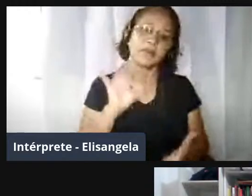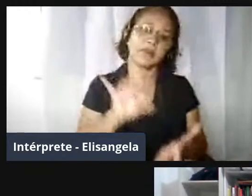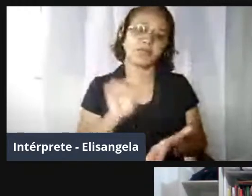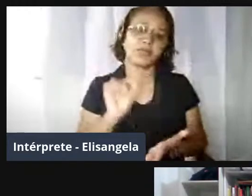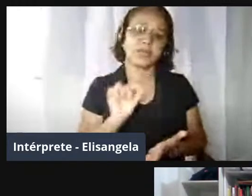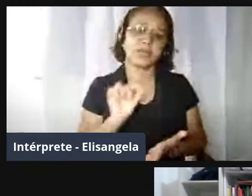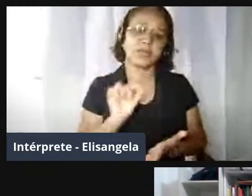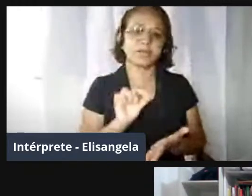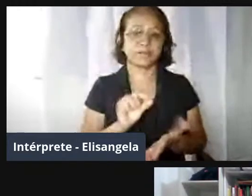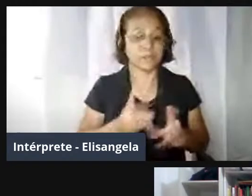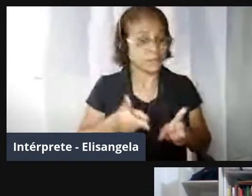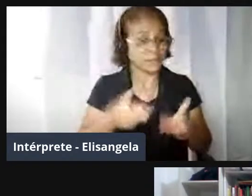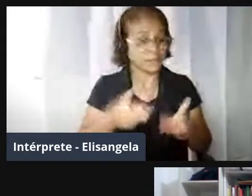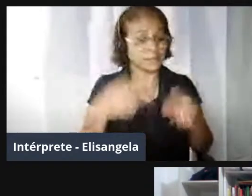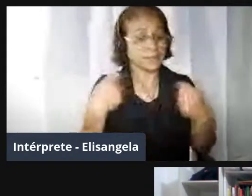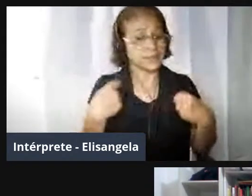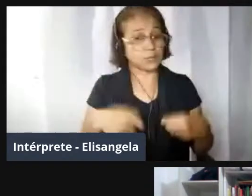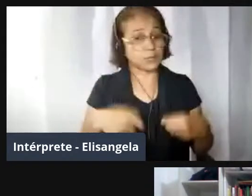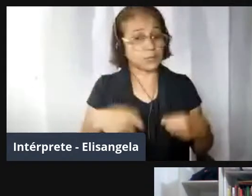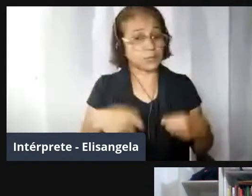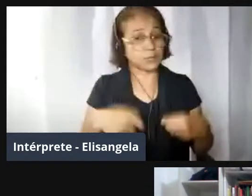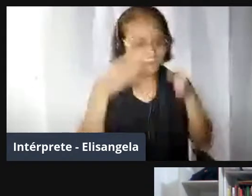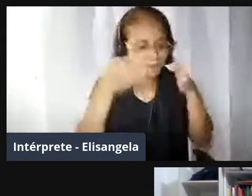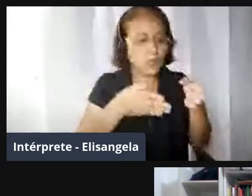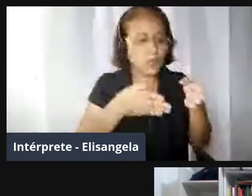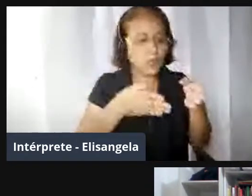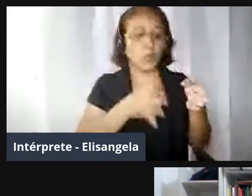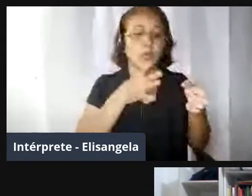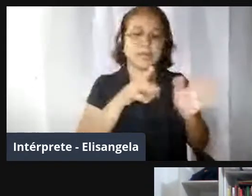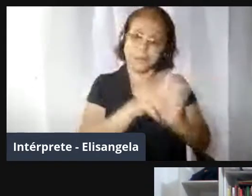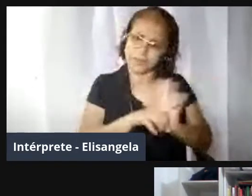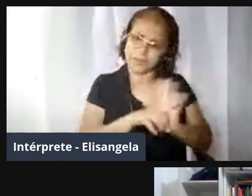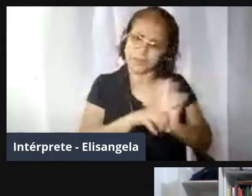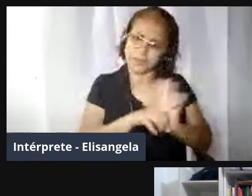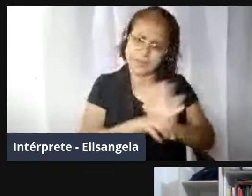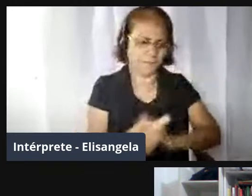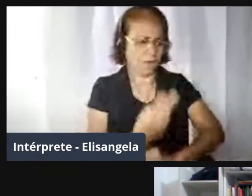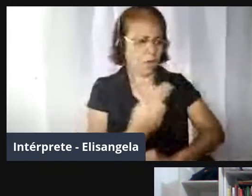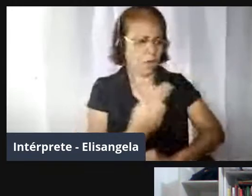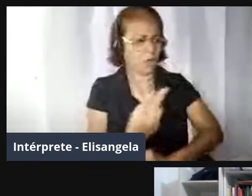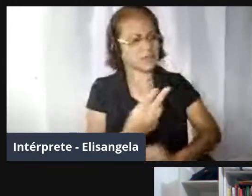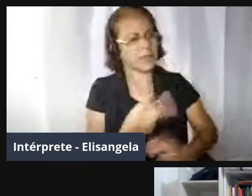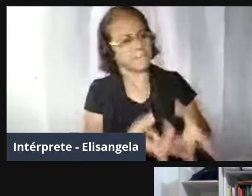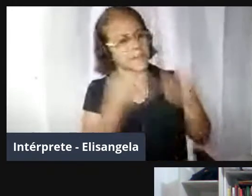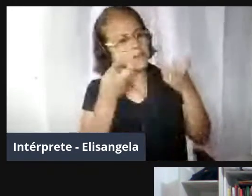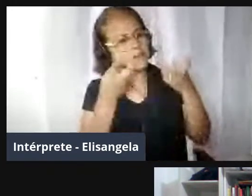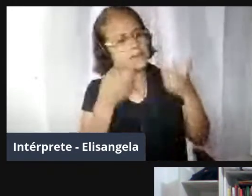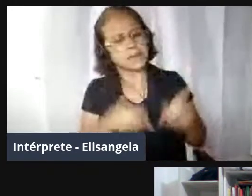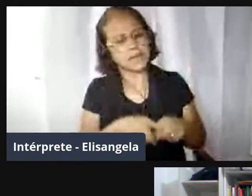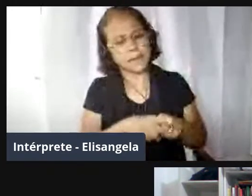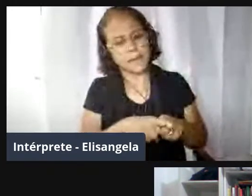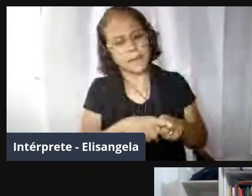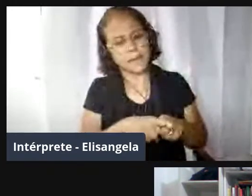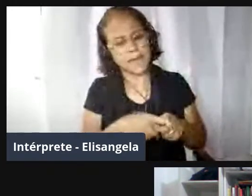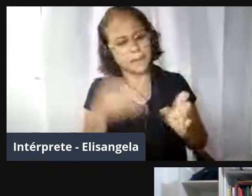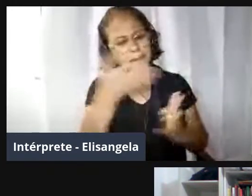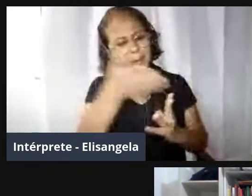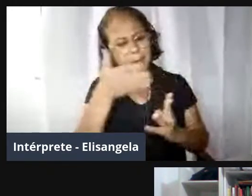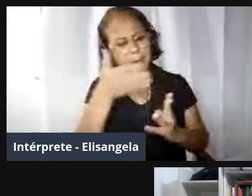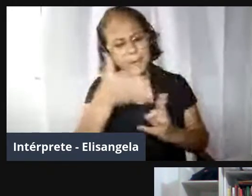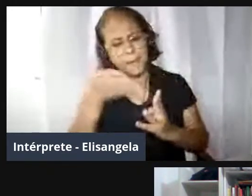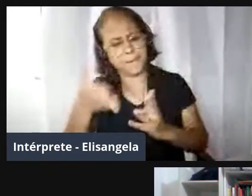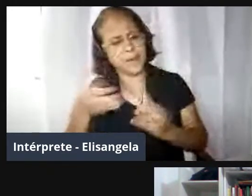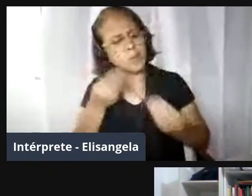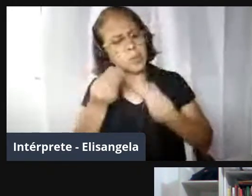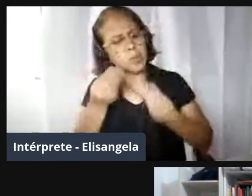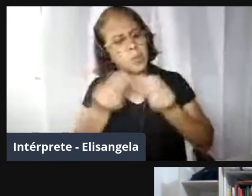mais em conhecer essas histórias, inclusive para valorizar e perceber alguns dos descaminhos que nos trouxeram até aqui, né. Acho que isso a gente.